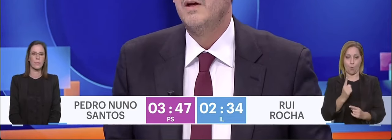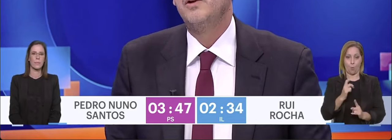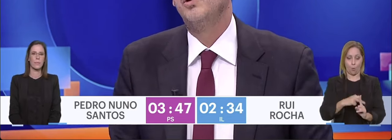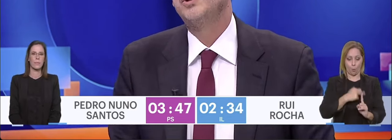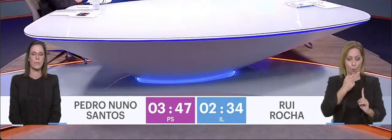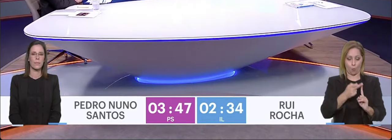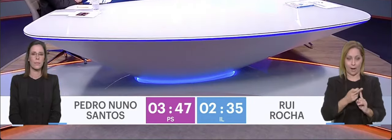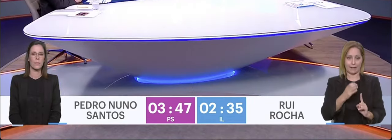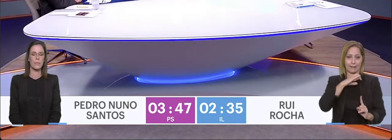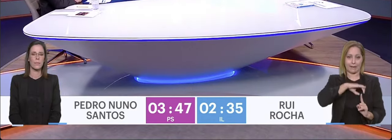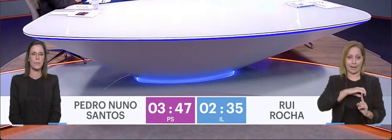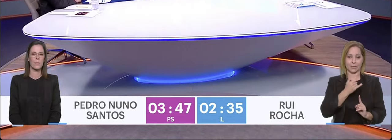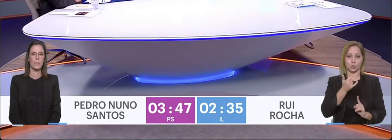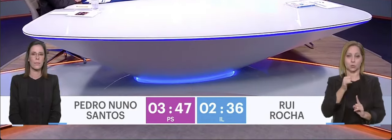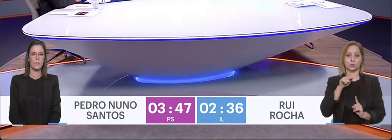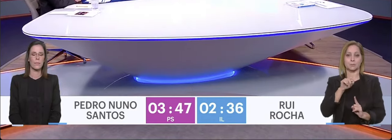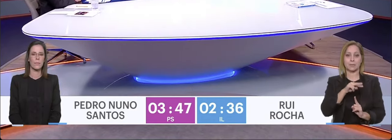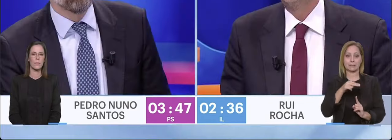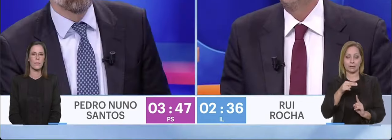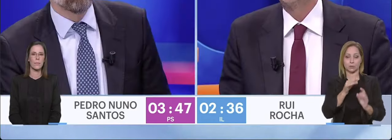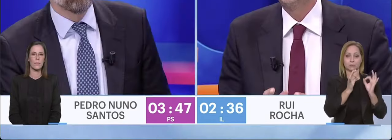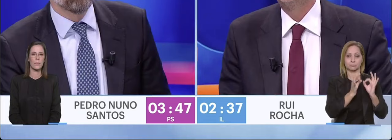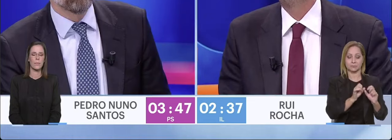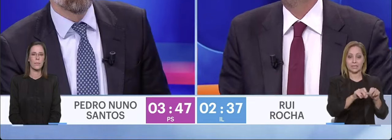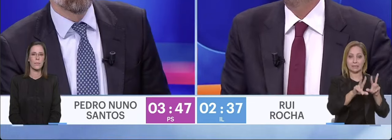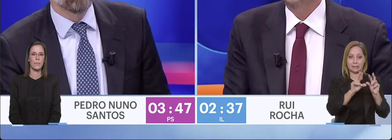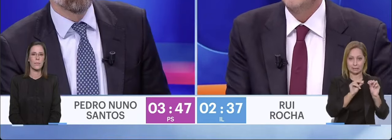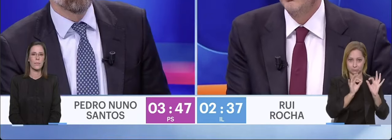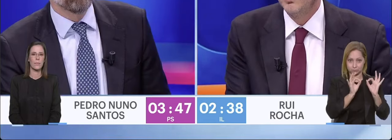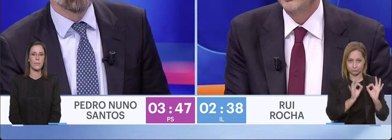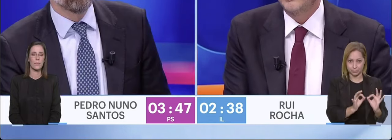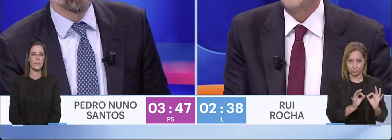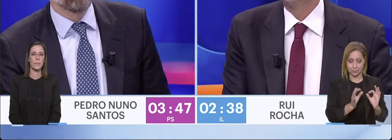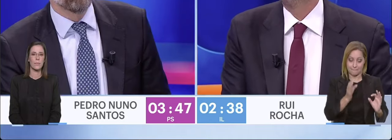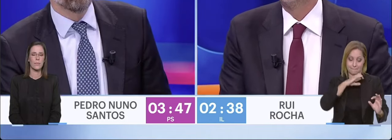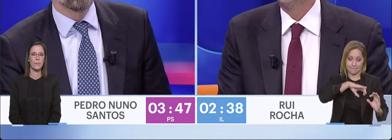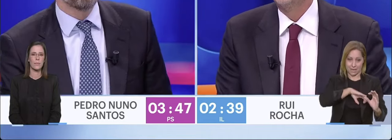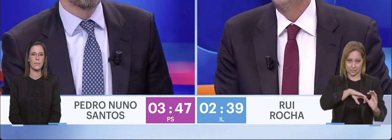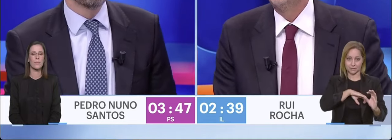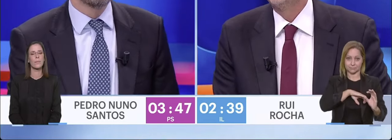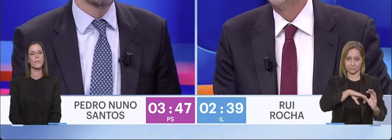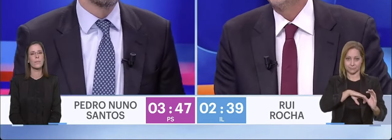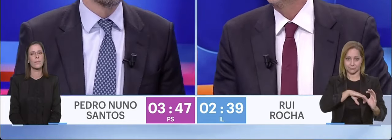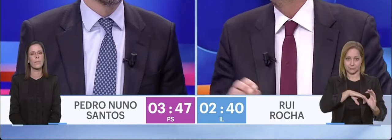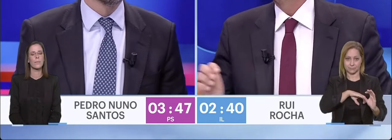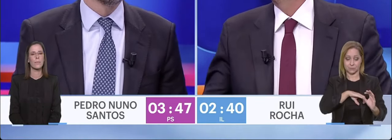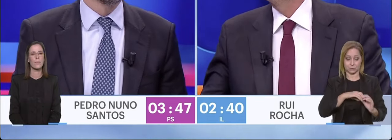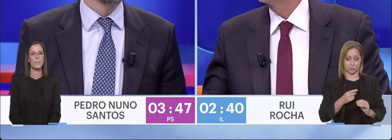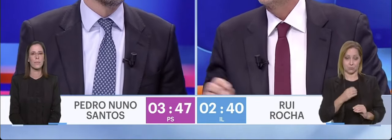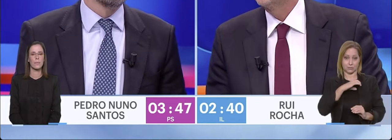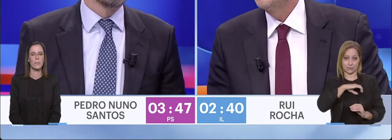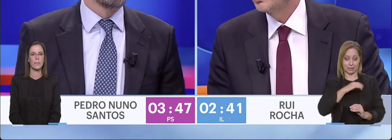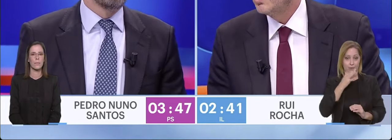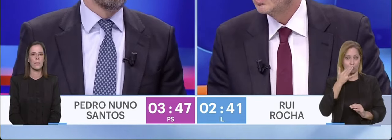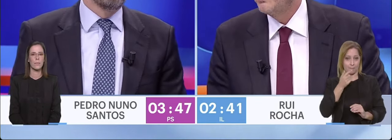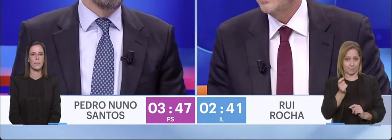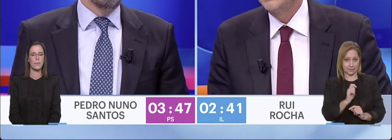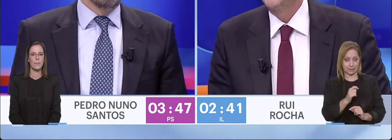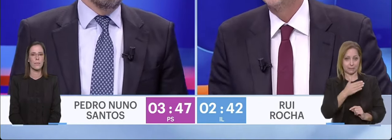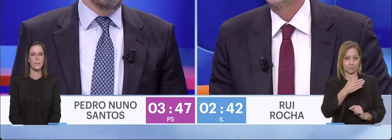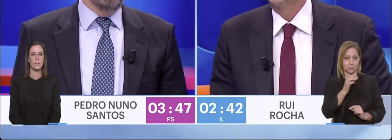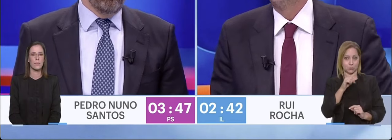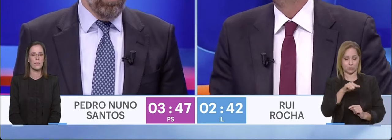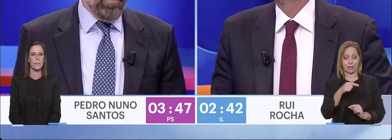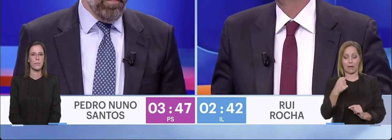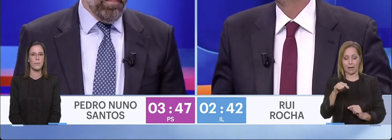ano 2000 € líquidos 2000 € líquidos mais no bolso de alguém que ganha 1800 € e temos soluções para